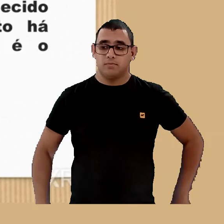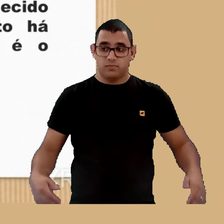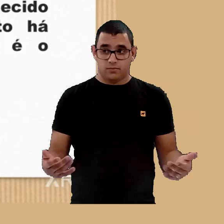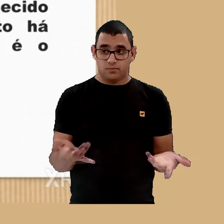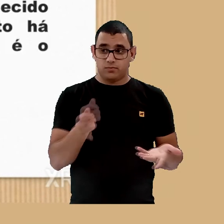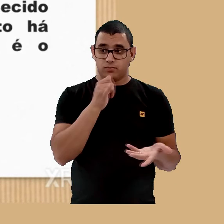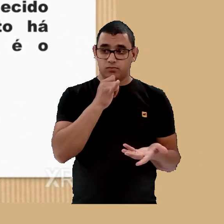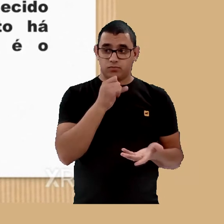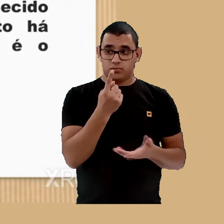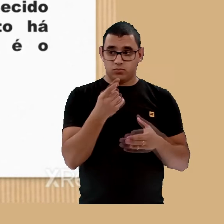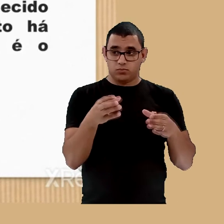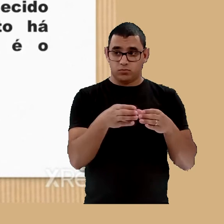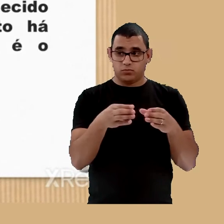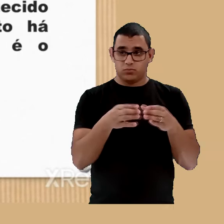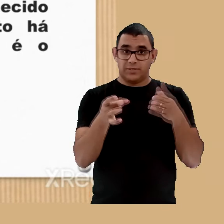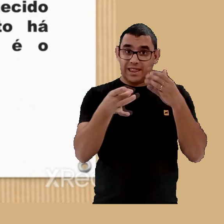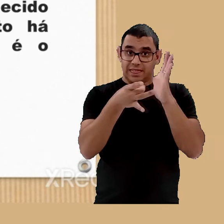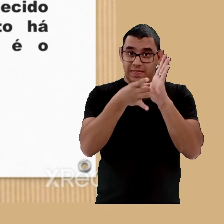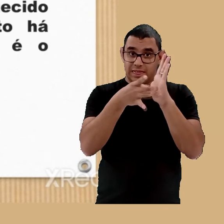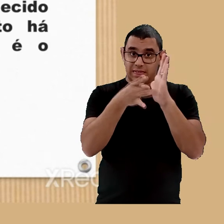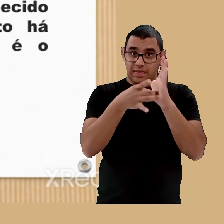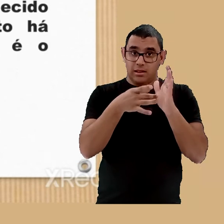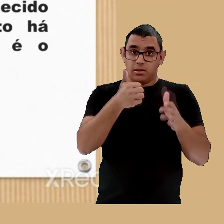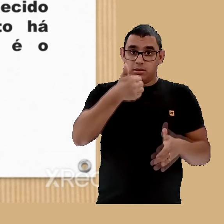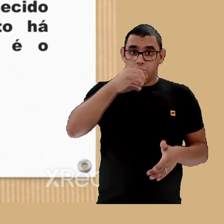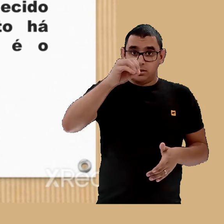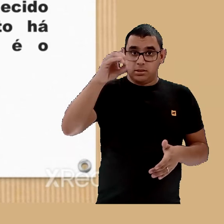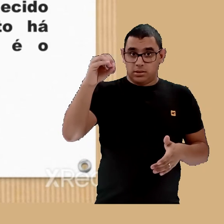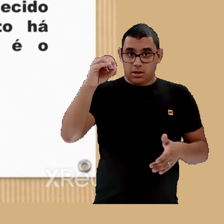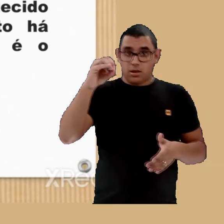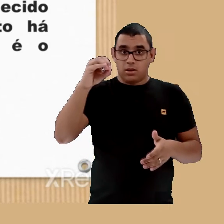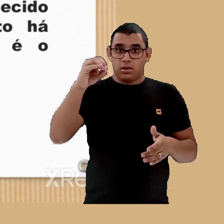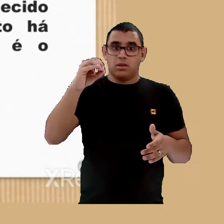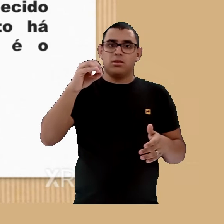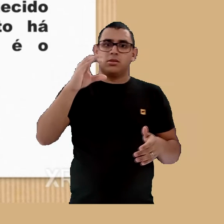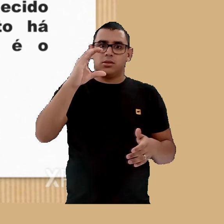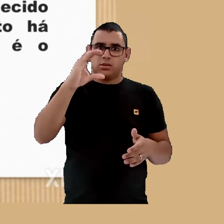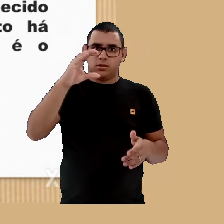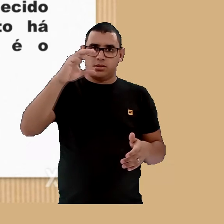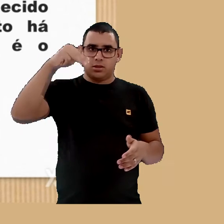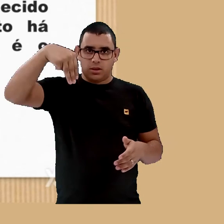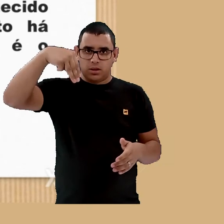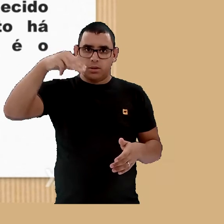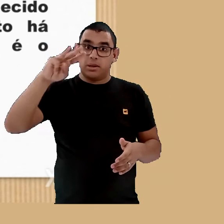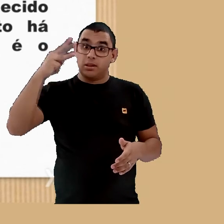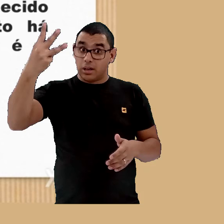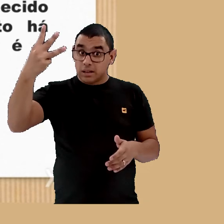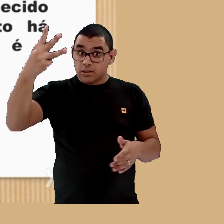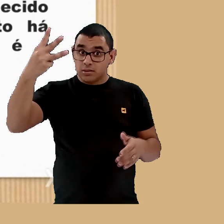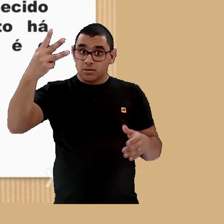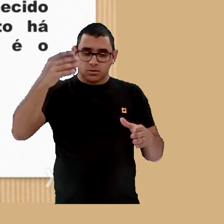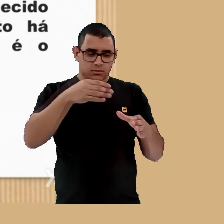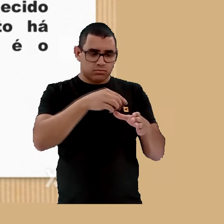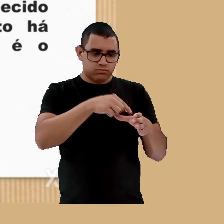Vamos para um exemplo. Um recipiente de vidro de 100 centímetros cúbicos de capacidade é completamente preenchido